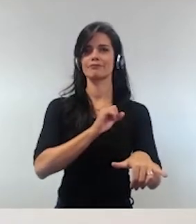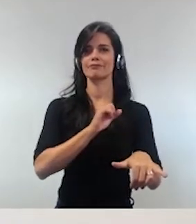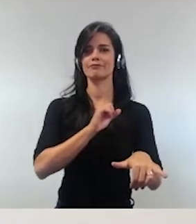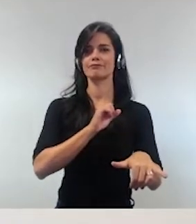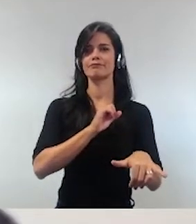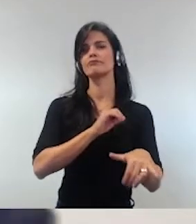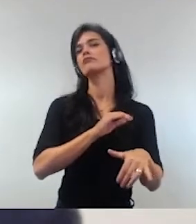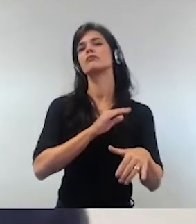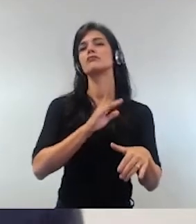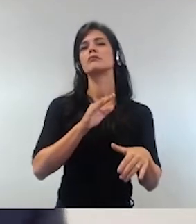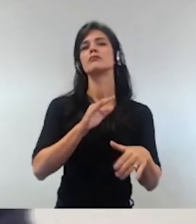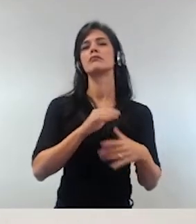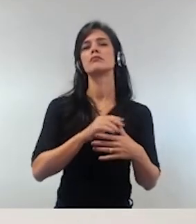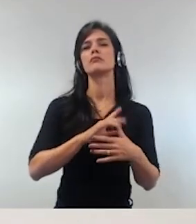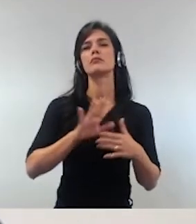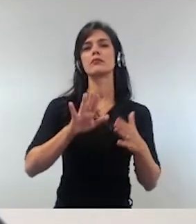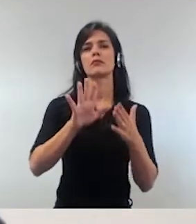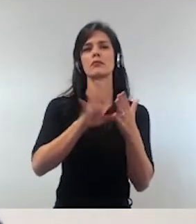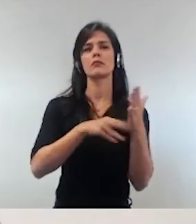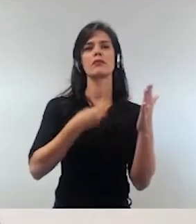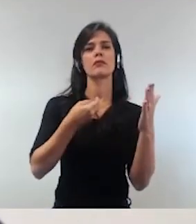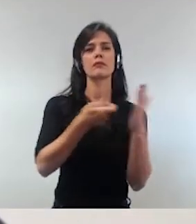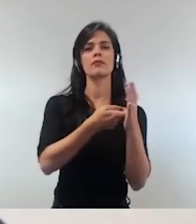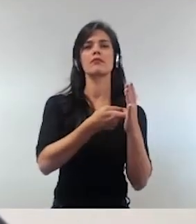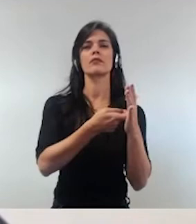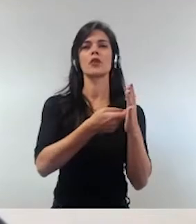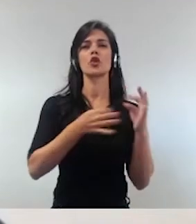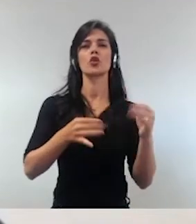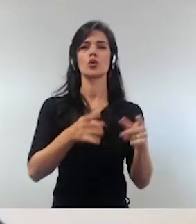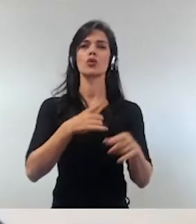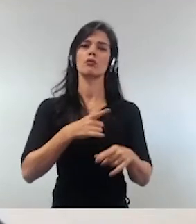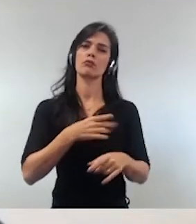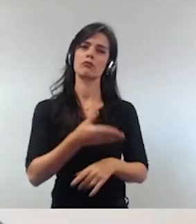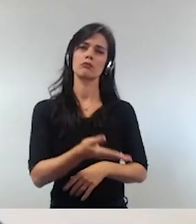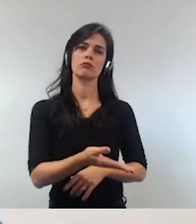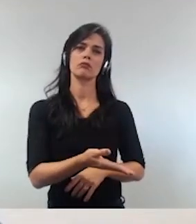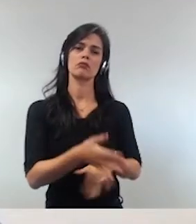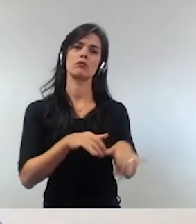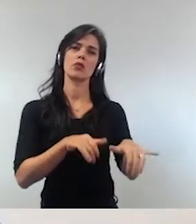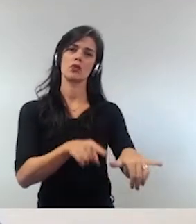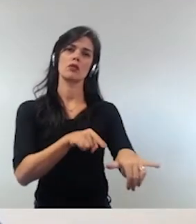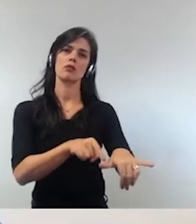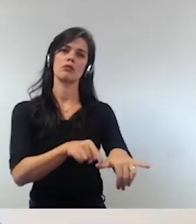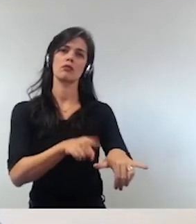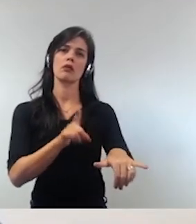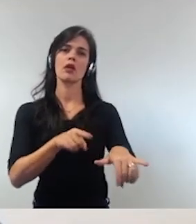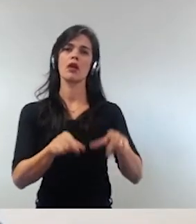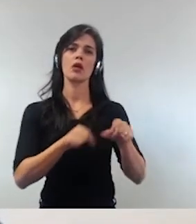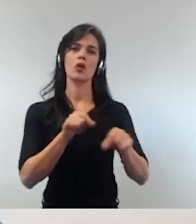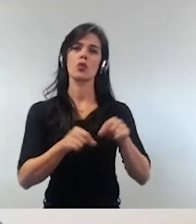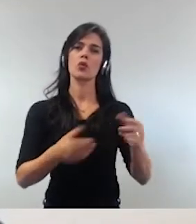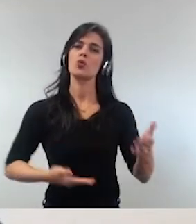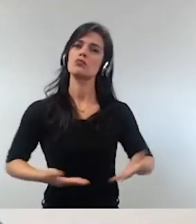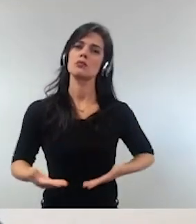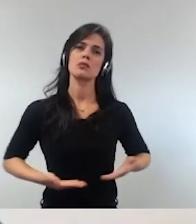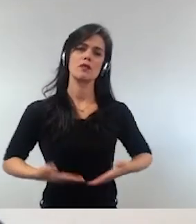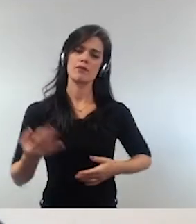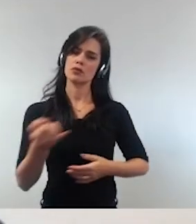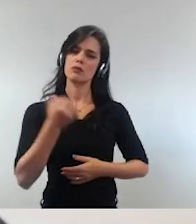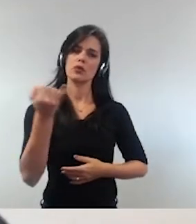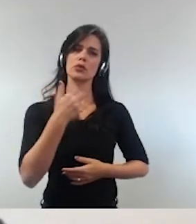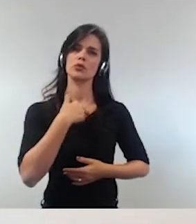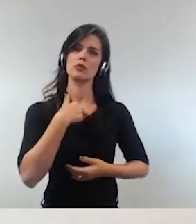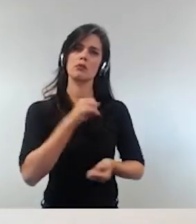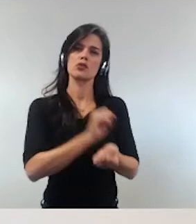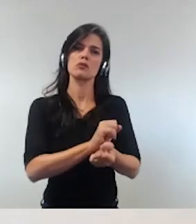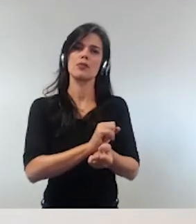ente revestido, como todos sabem, como um serviço, uma prestação essencial.